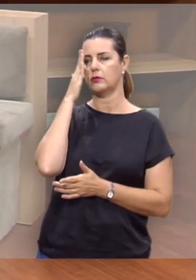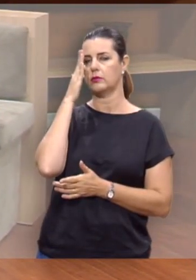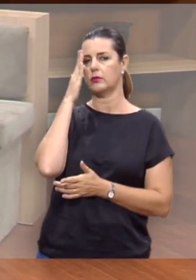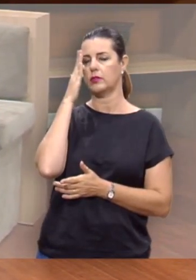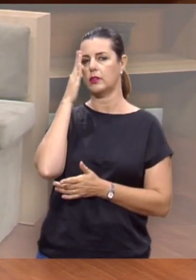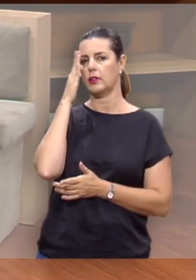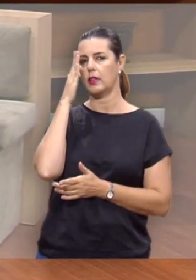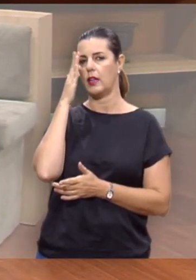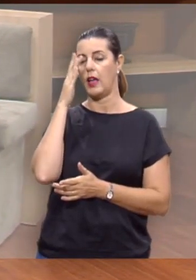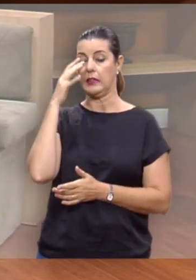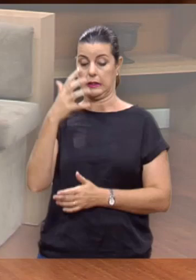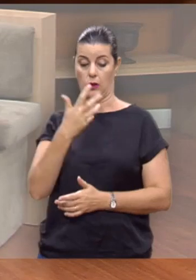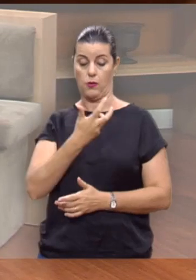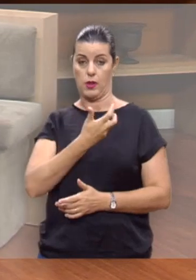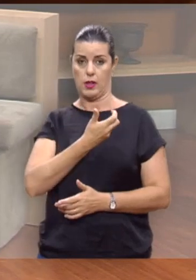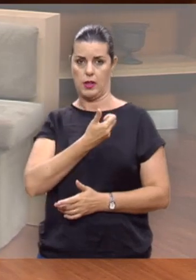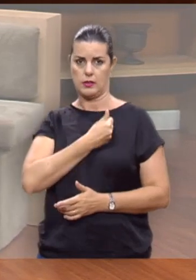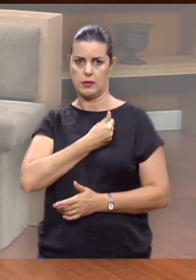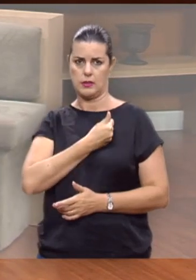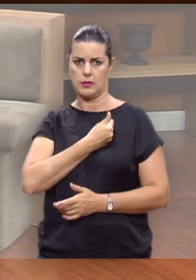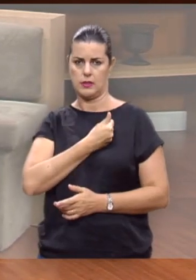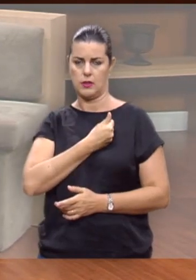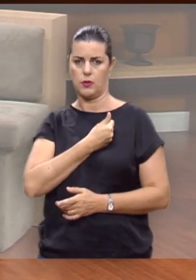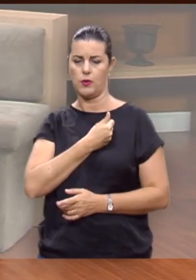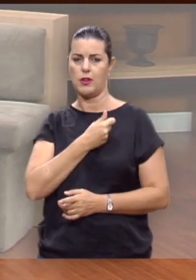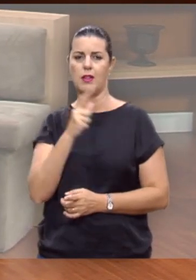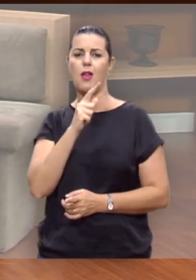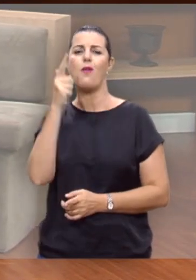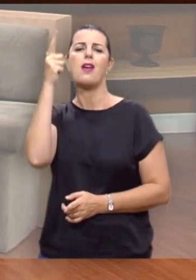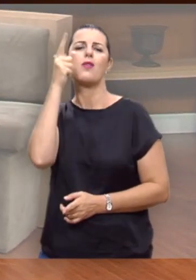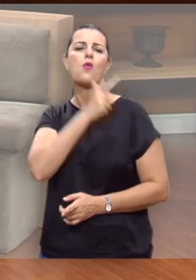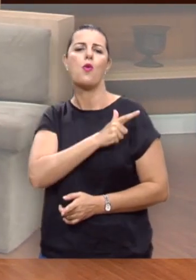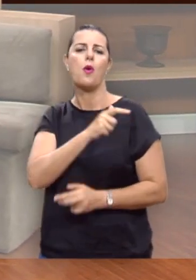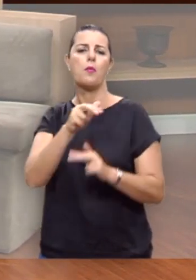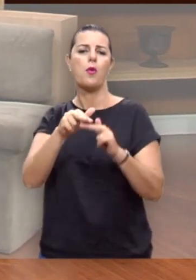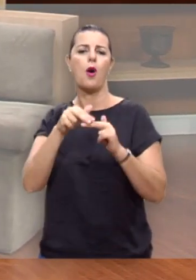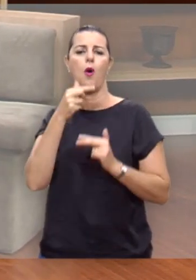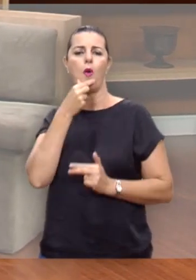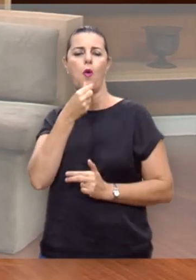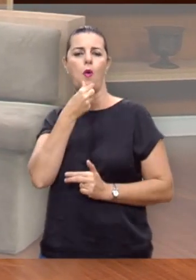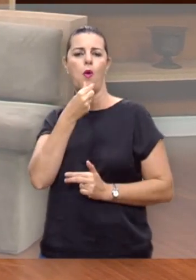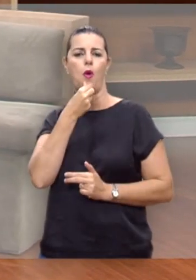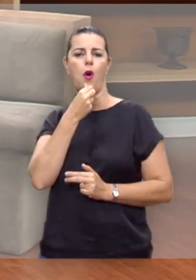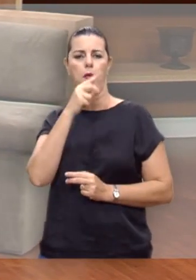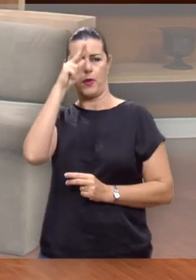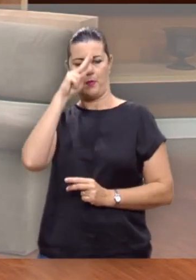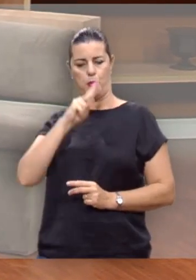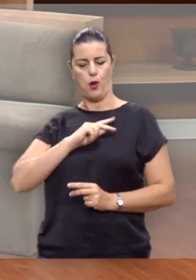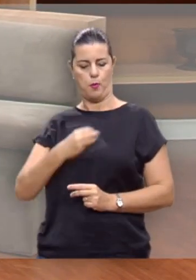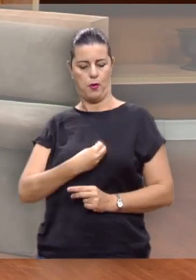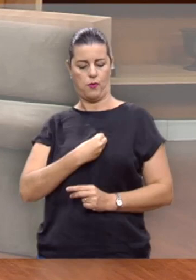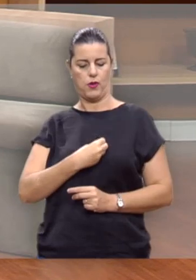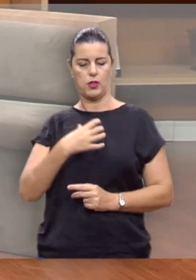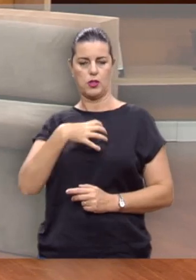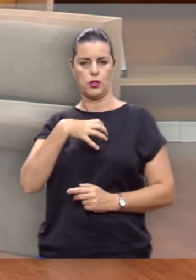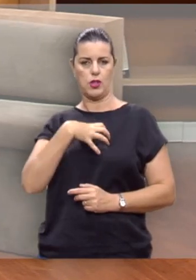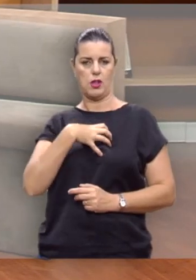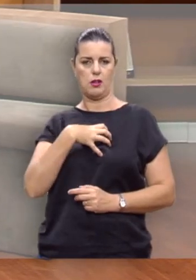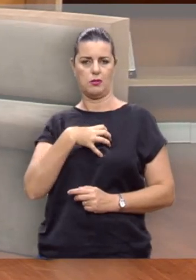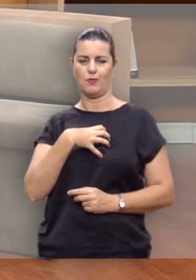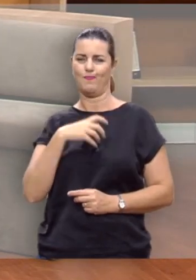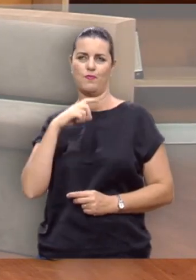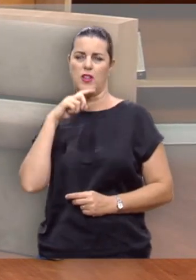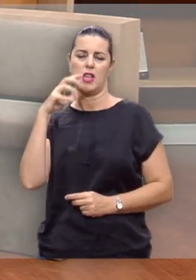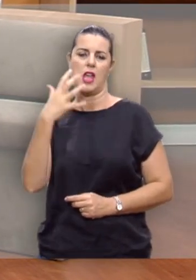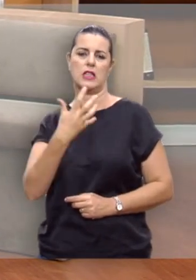palavras, a salvação não é conquistada pelo homem, pelos seus méritos pessoais. Ninguém